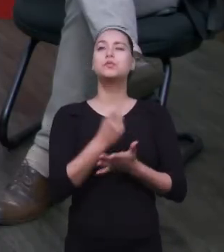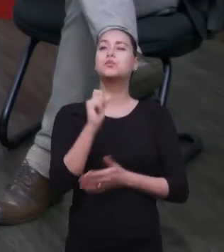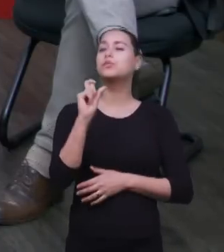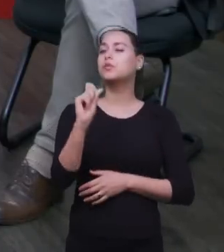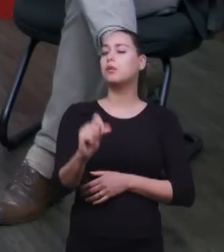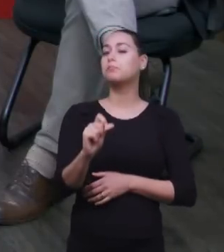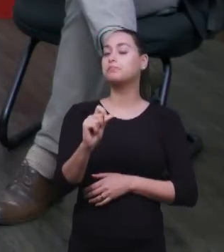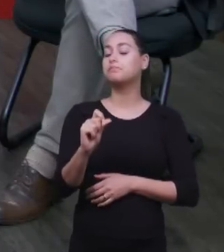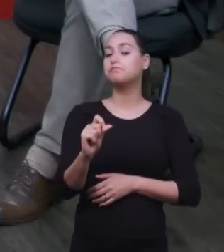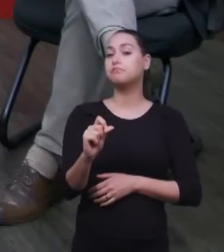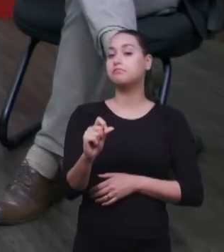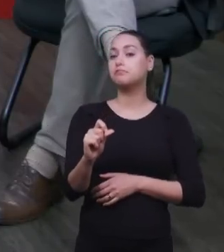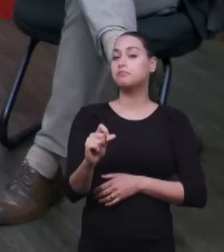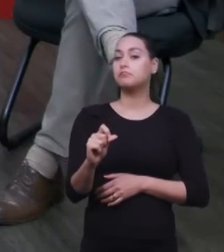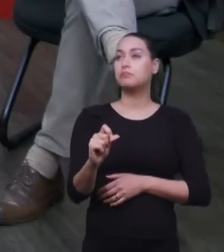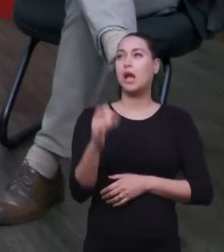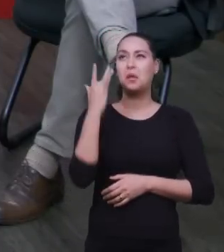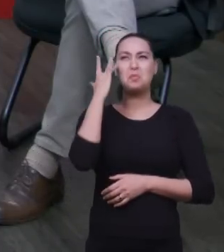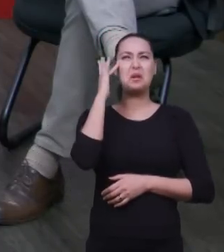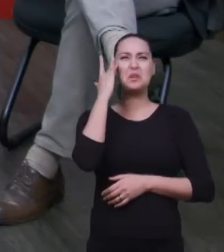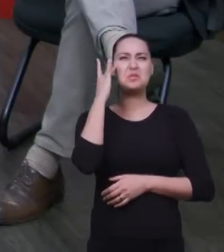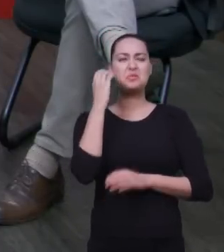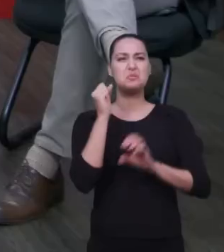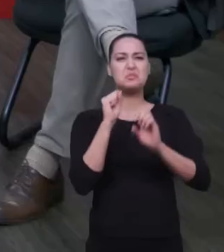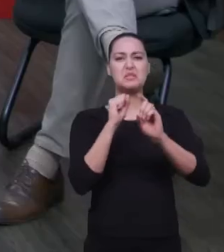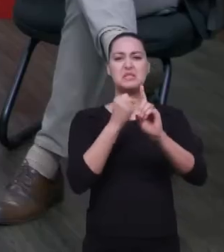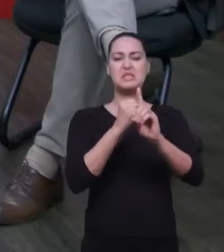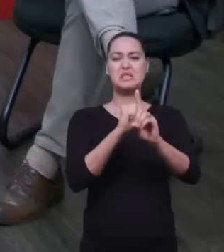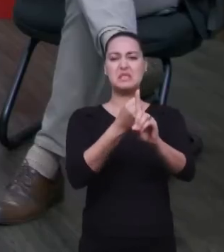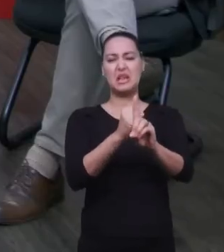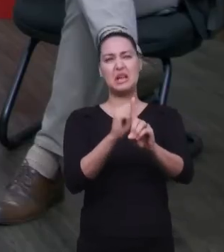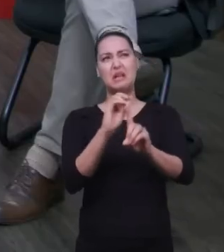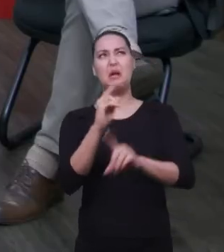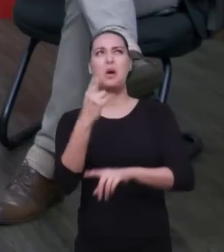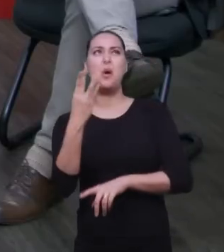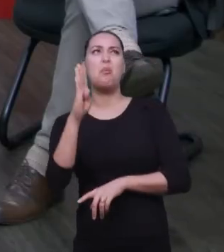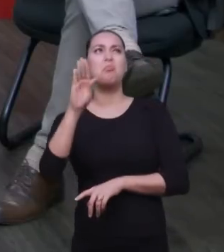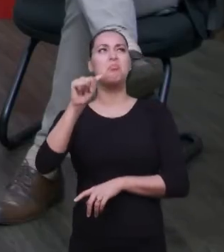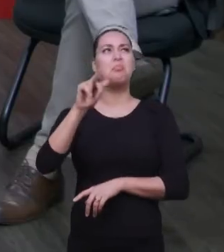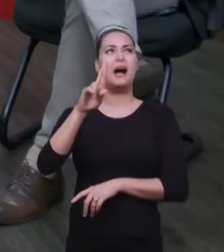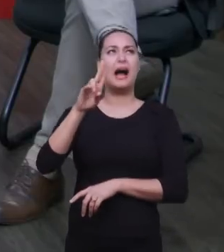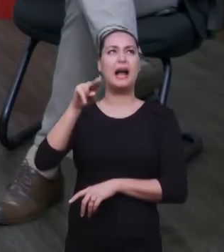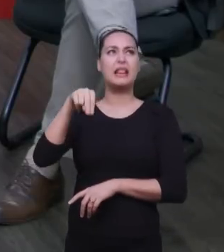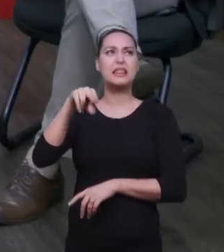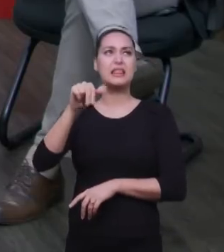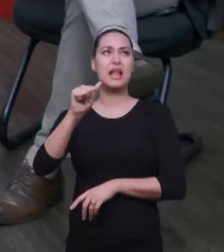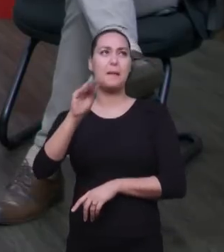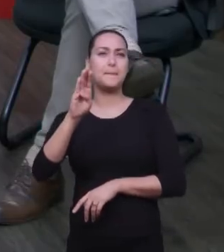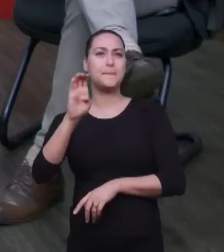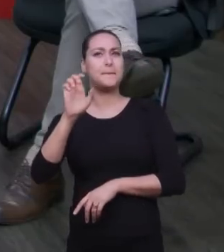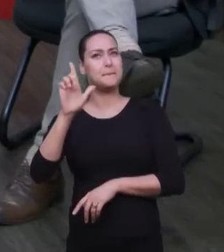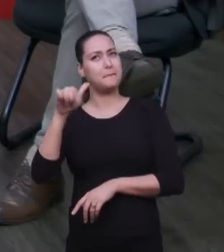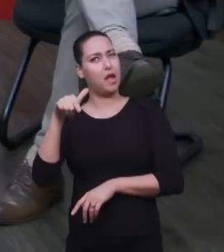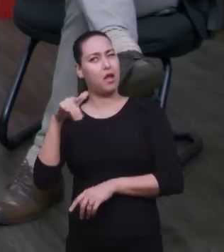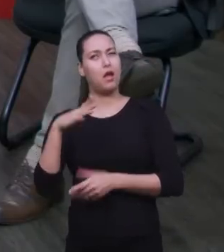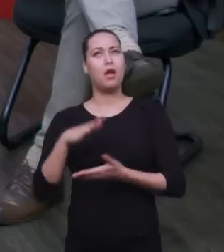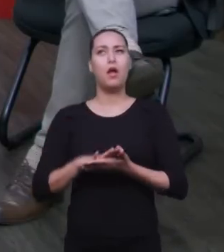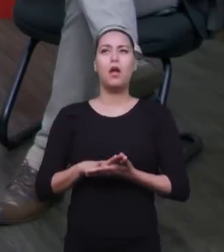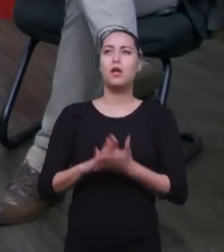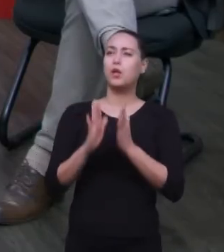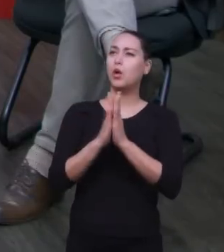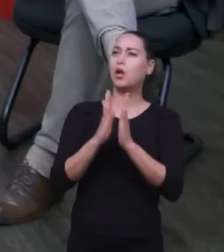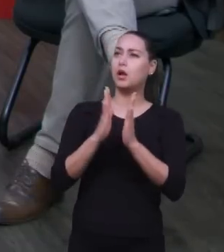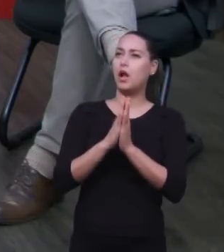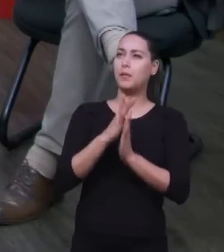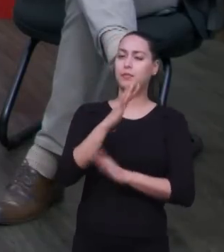ele estava acho que com Silas ou Barnabé, acho que era Barnabé. E eles foram orar por um enfermo, e o texto bíblico diz